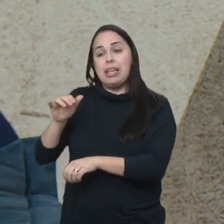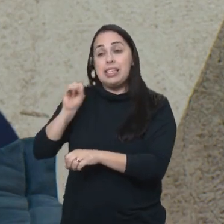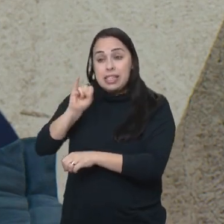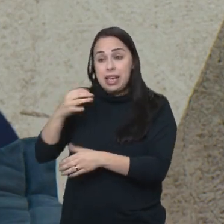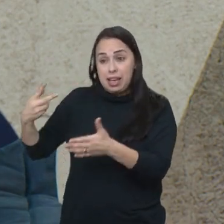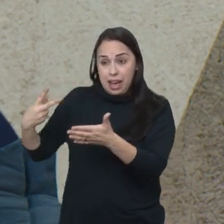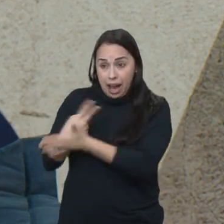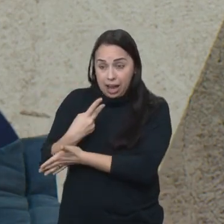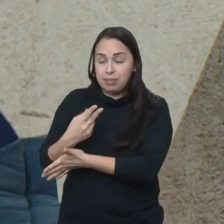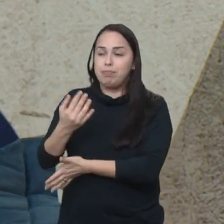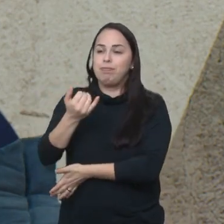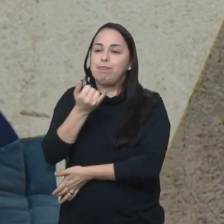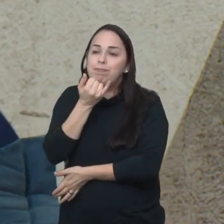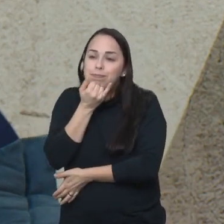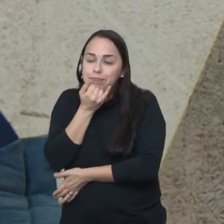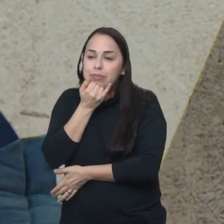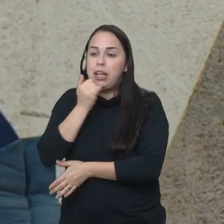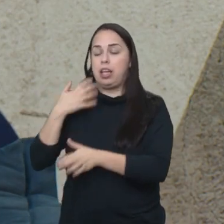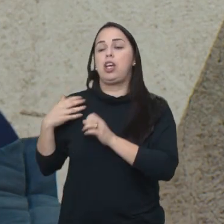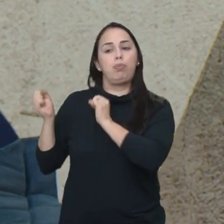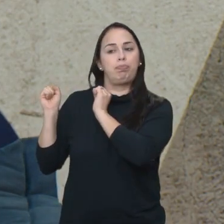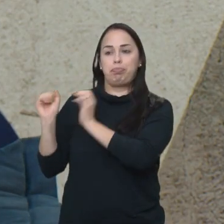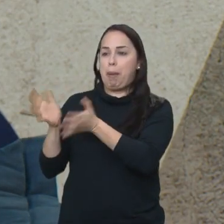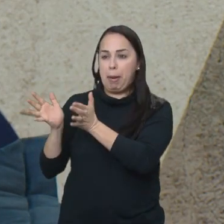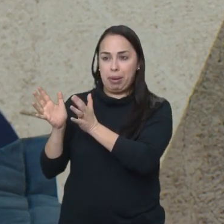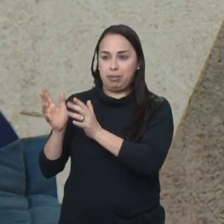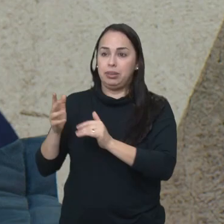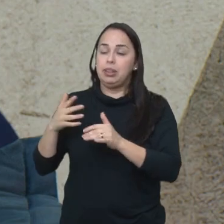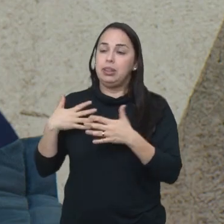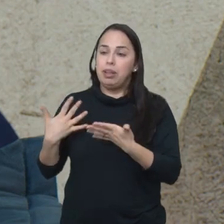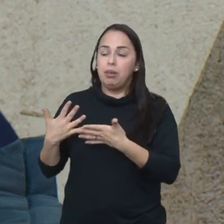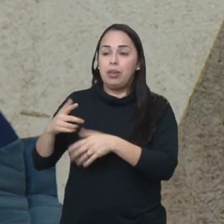e corrige e continua sinalizando.